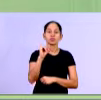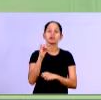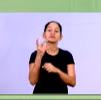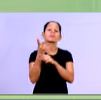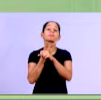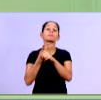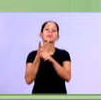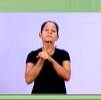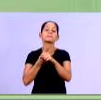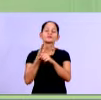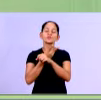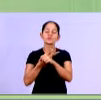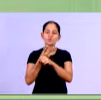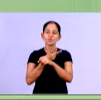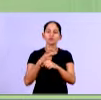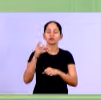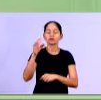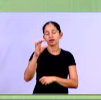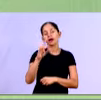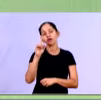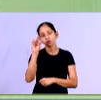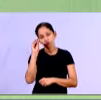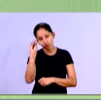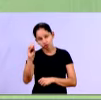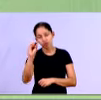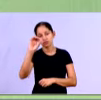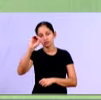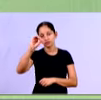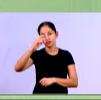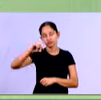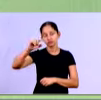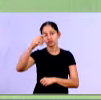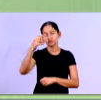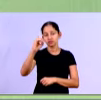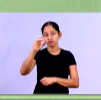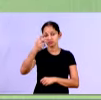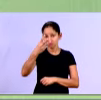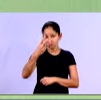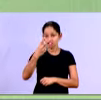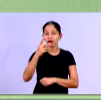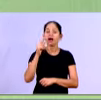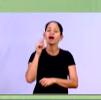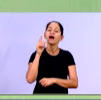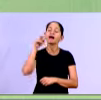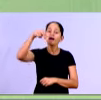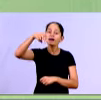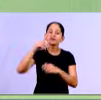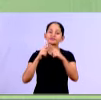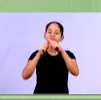que é a taxa, 0,03. Vezes N, que é 7.